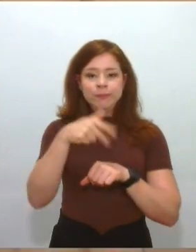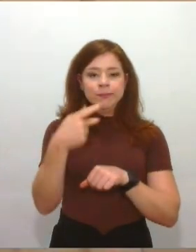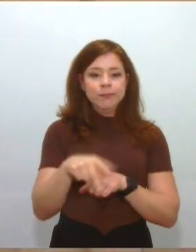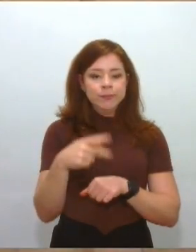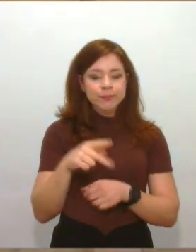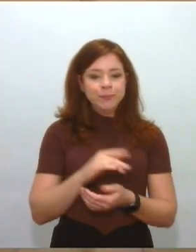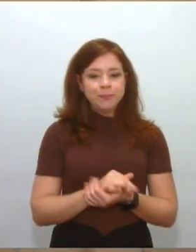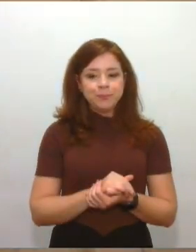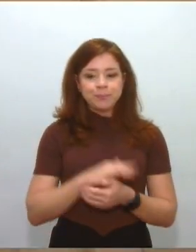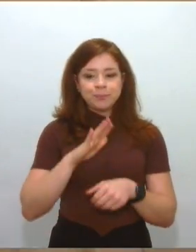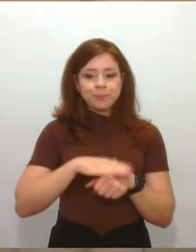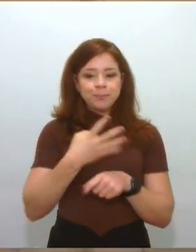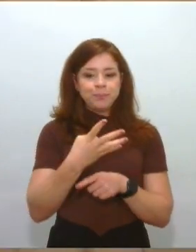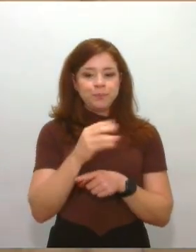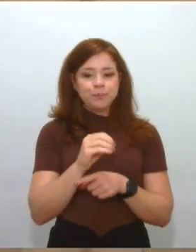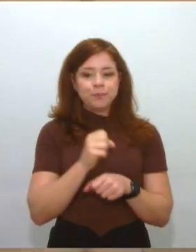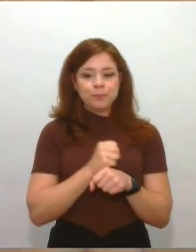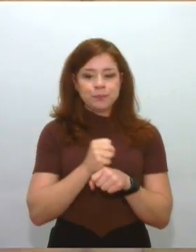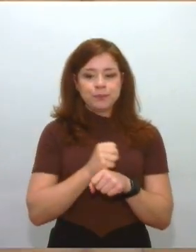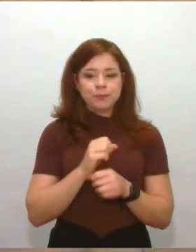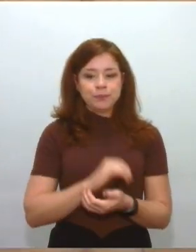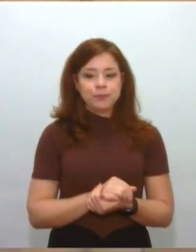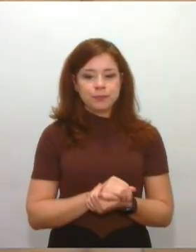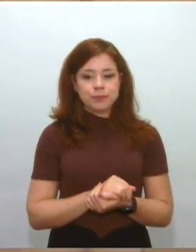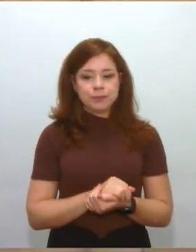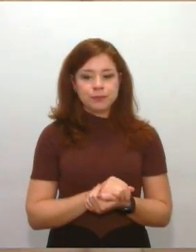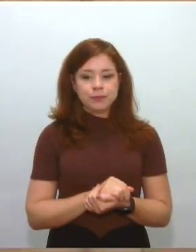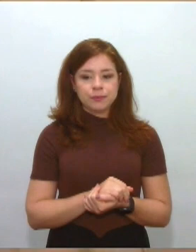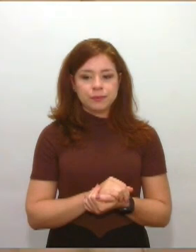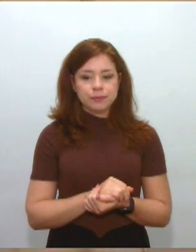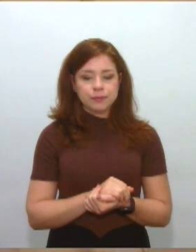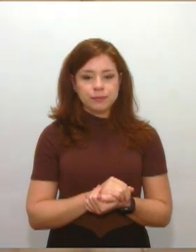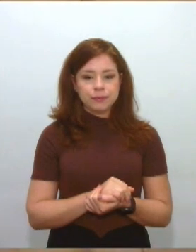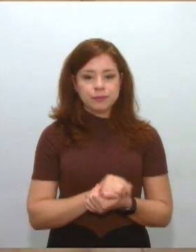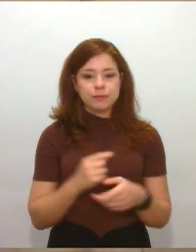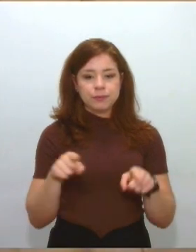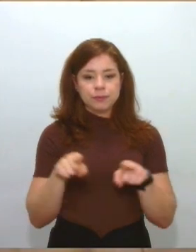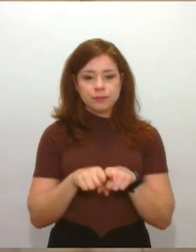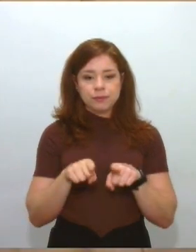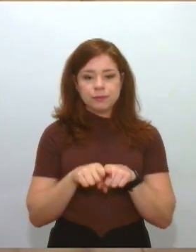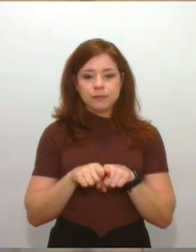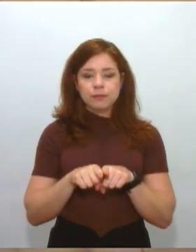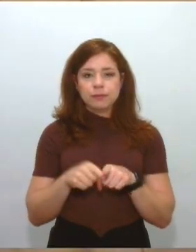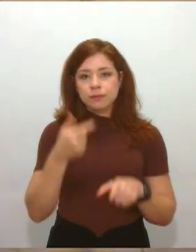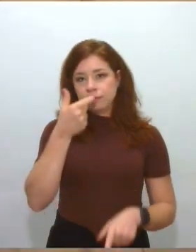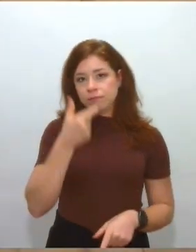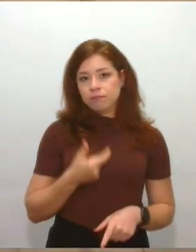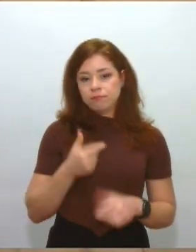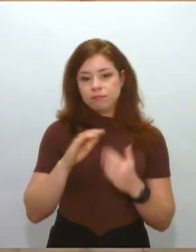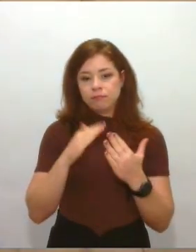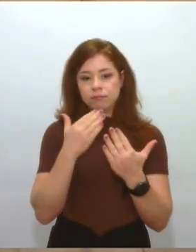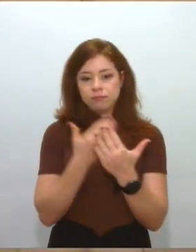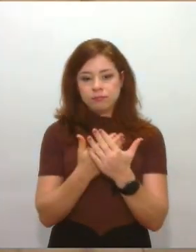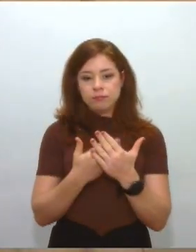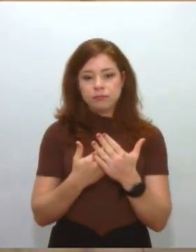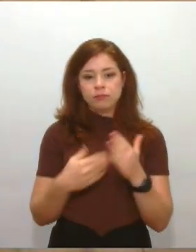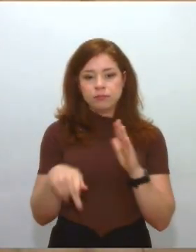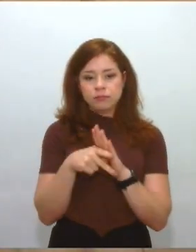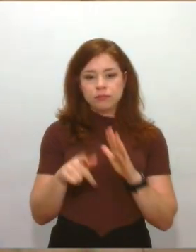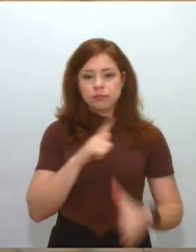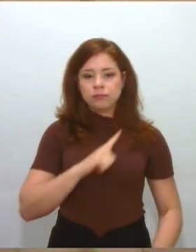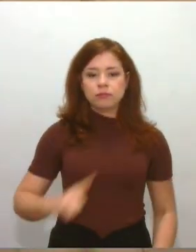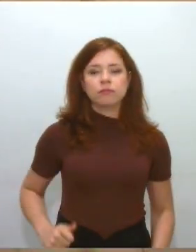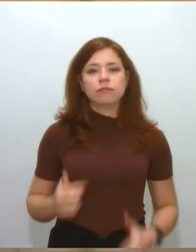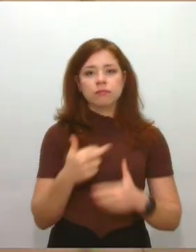40 anos, né? De vir também de uma escola pública que, com todos os seus problemas,